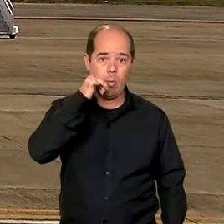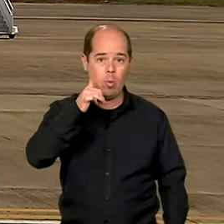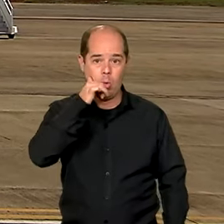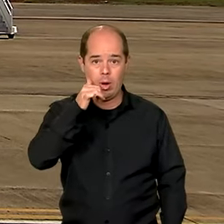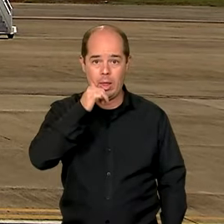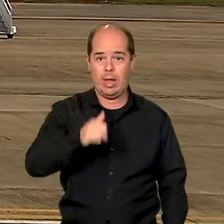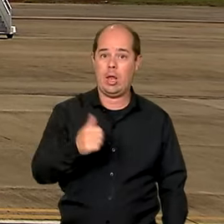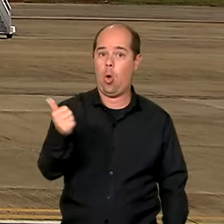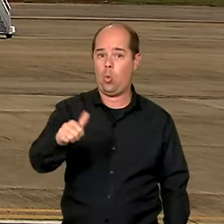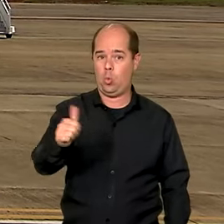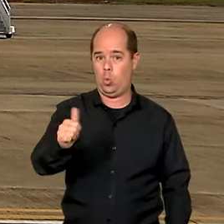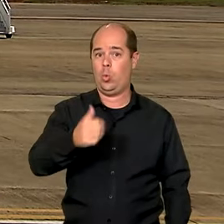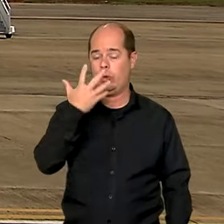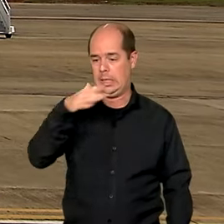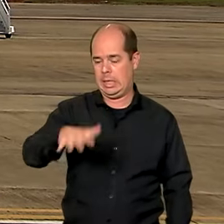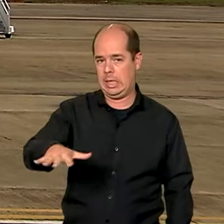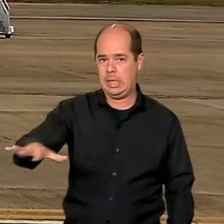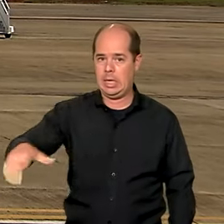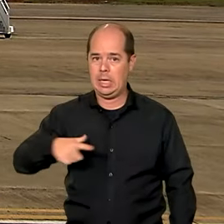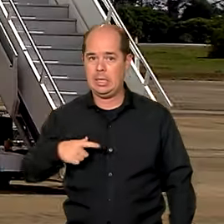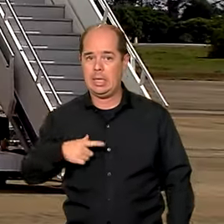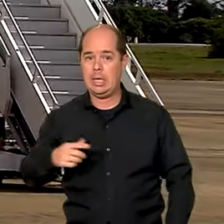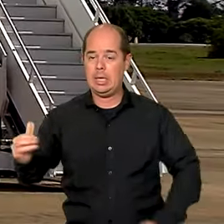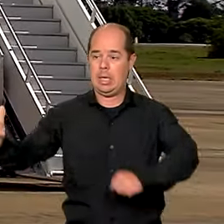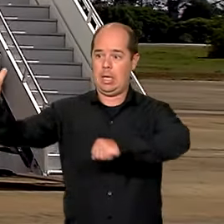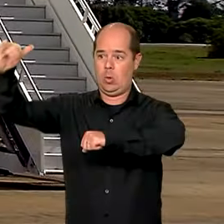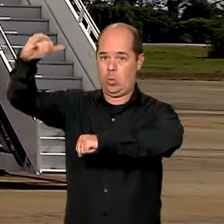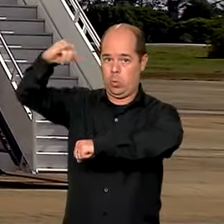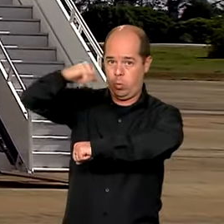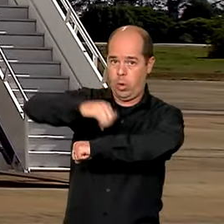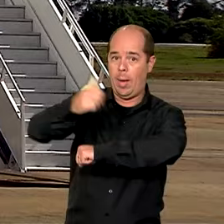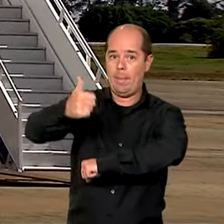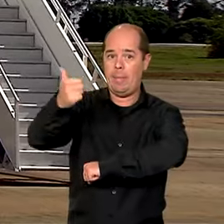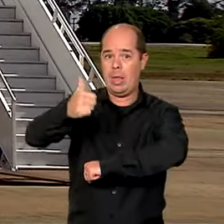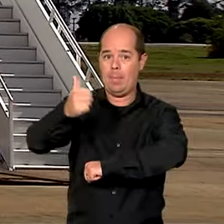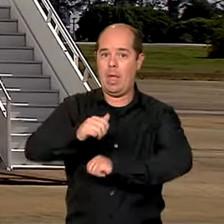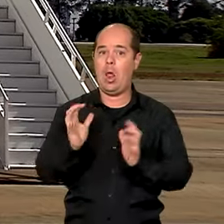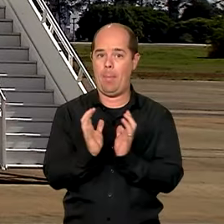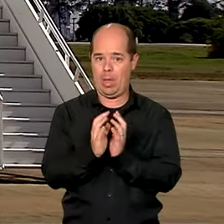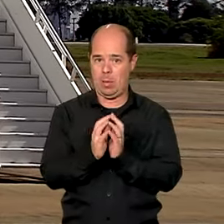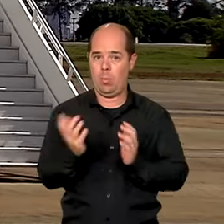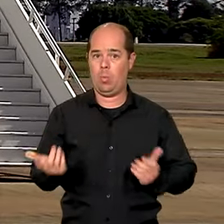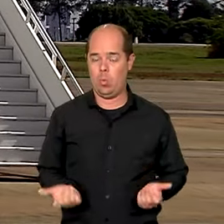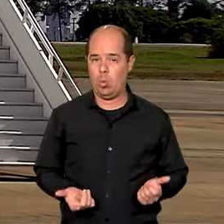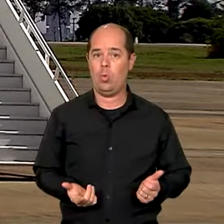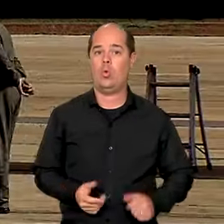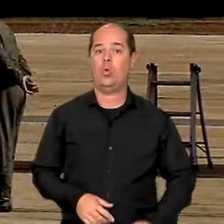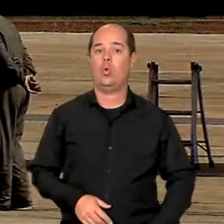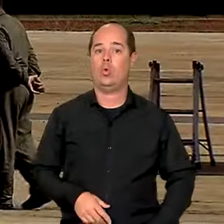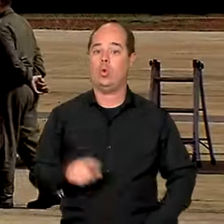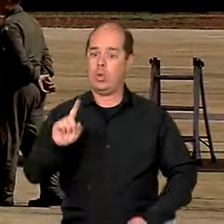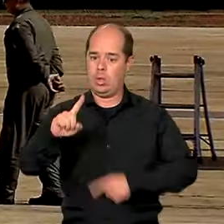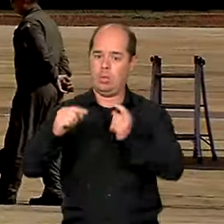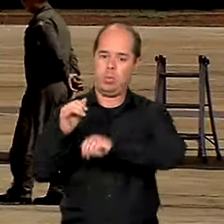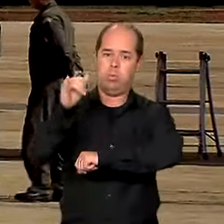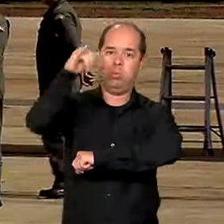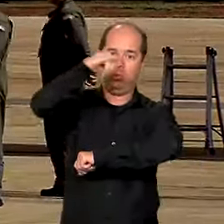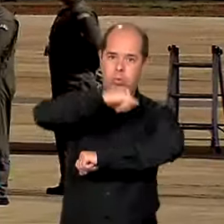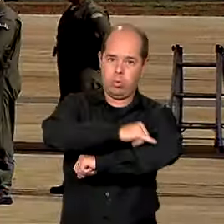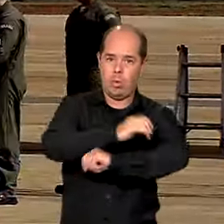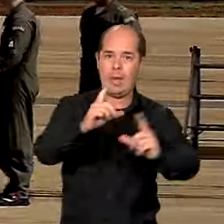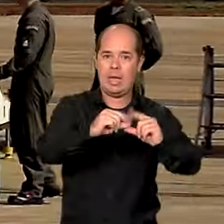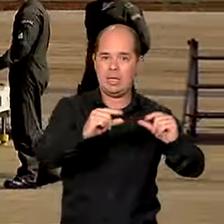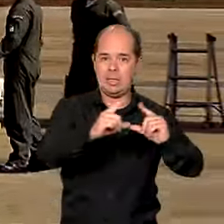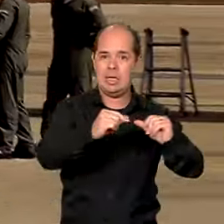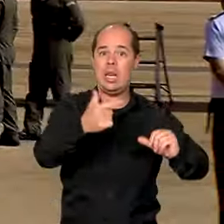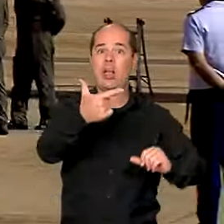escala em Pernambuco e lá desceram 6 passageiros. Em Brasília, desembarcaram 26 pessoas. Daqui, os